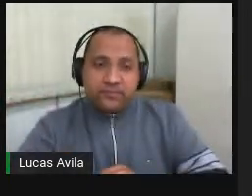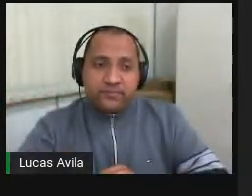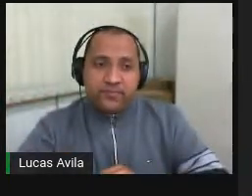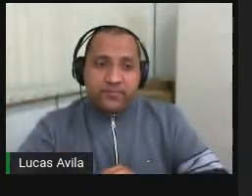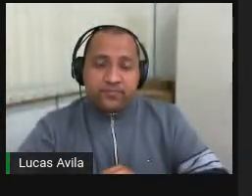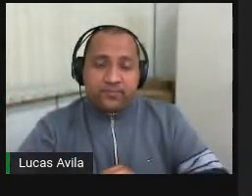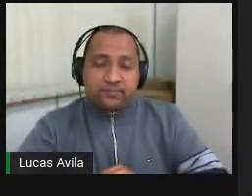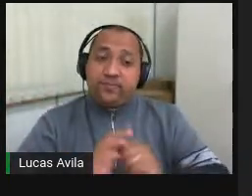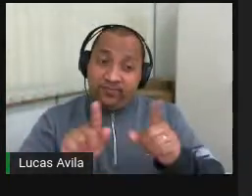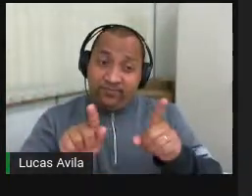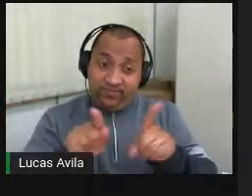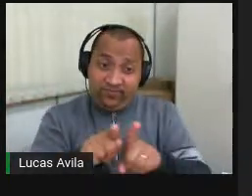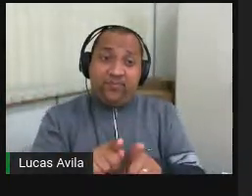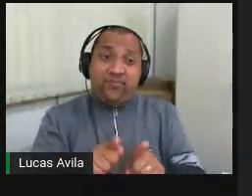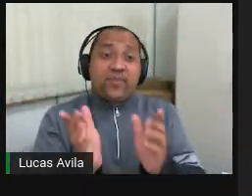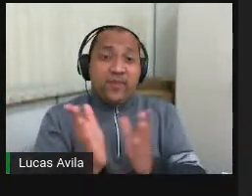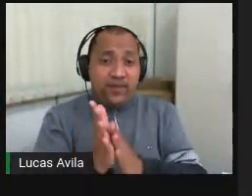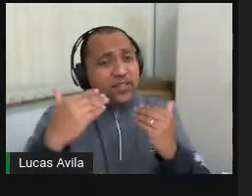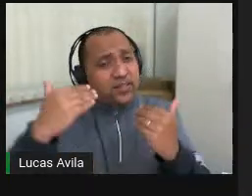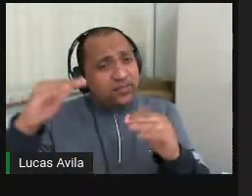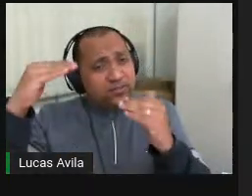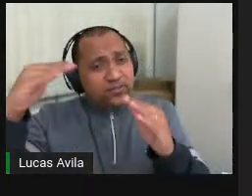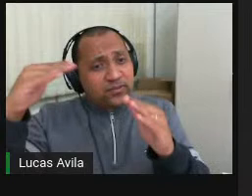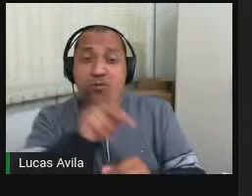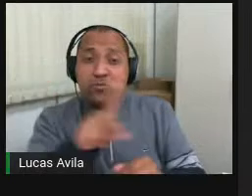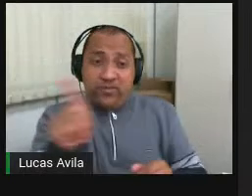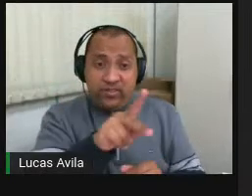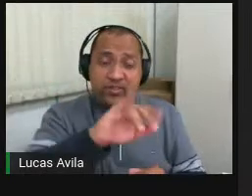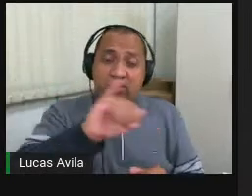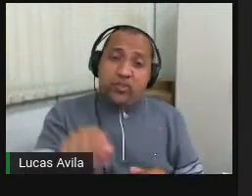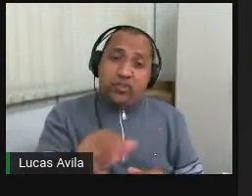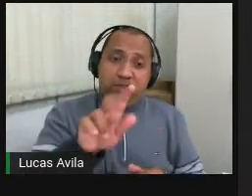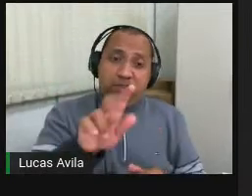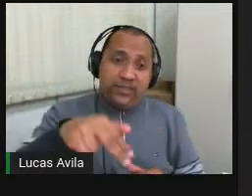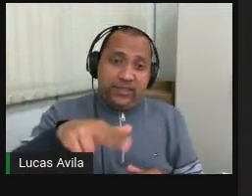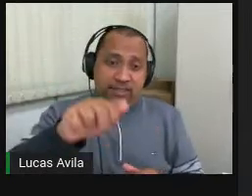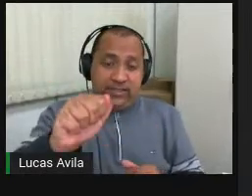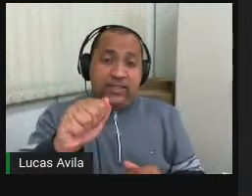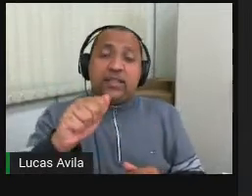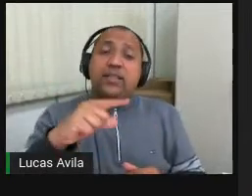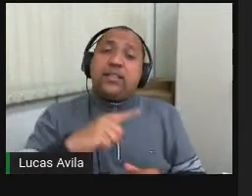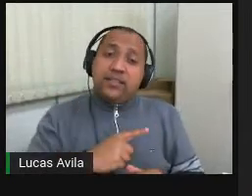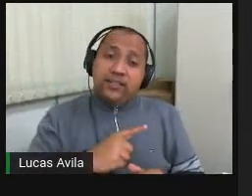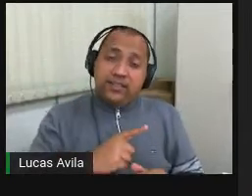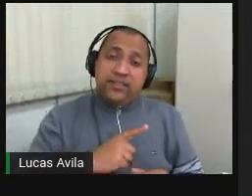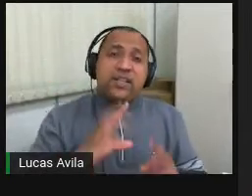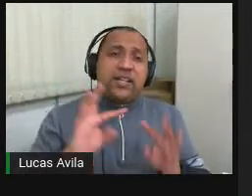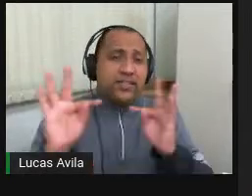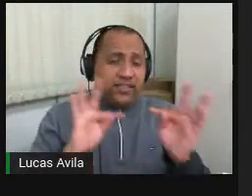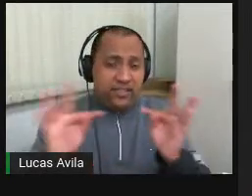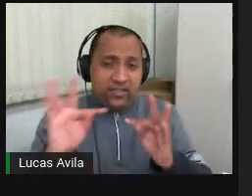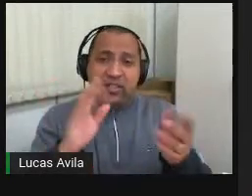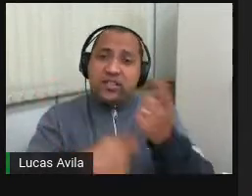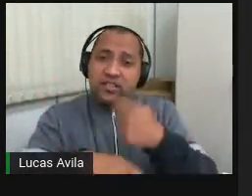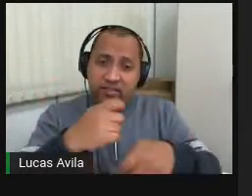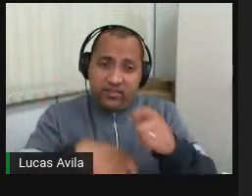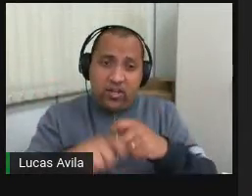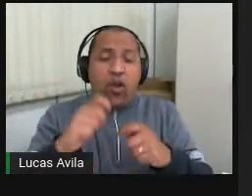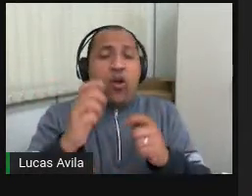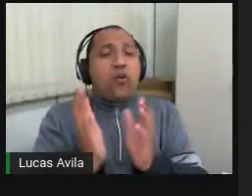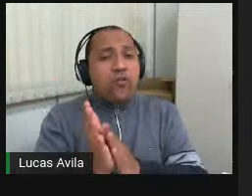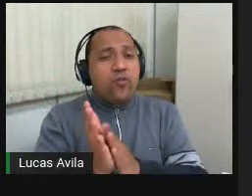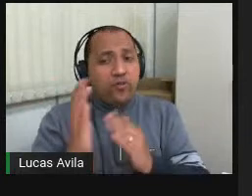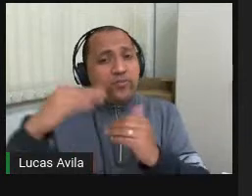Docente homenageada, professora Juliana Brandão Machado, técnico administrativo e educação homenageado,